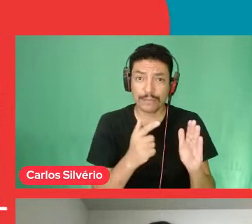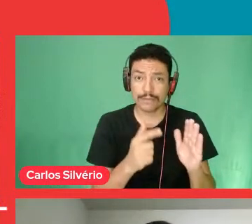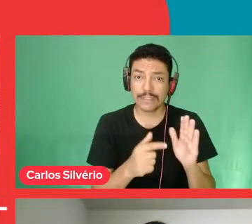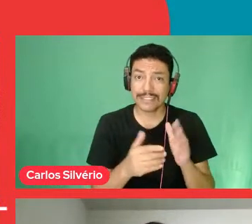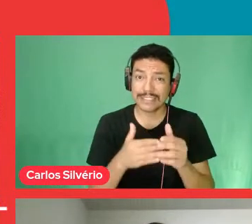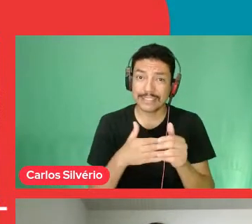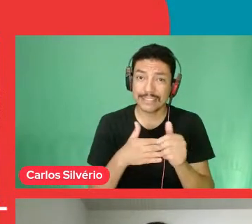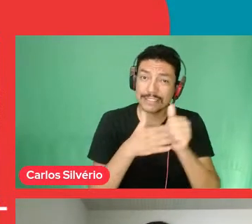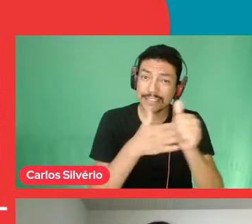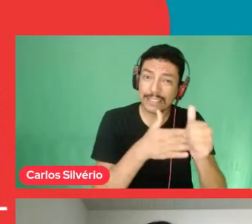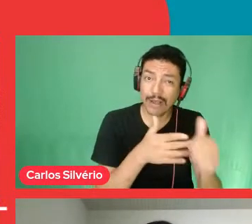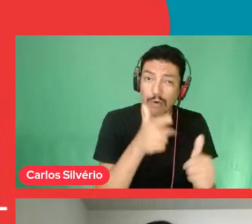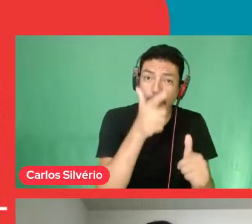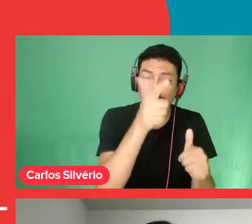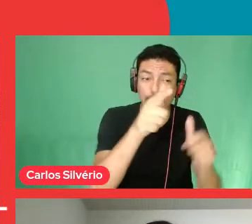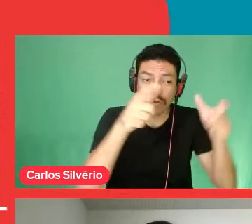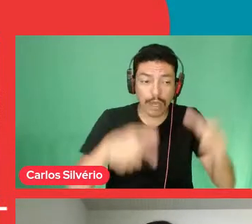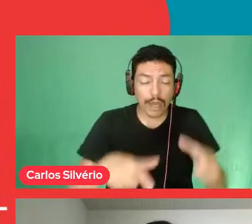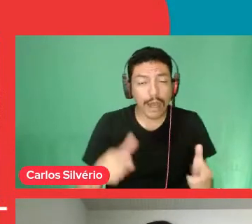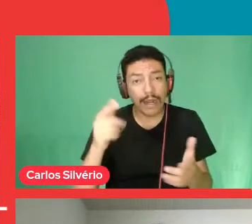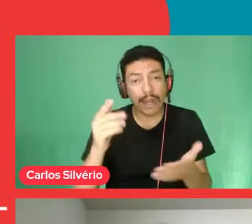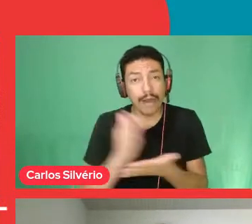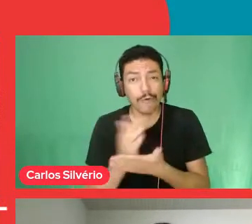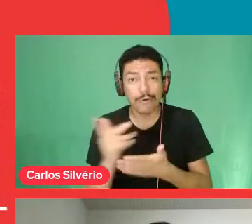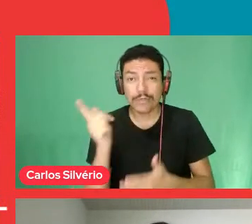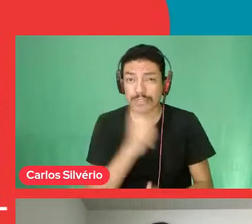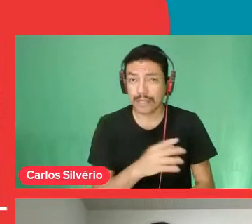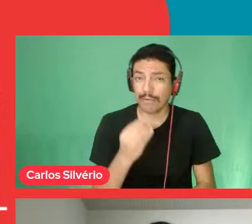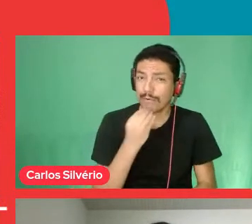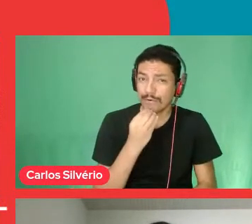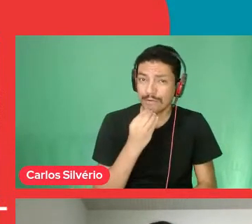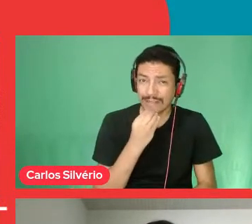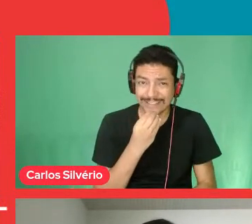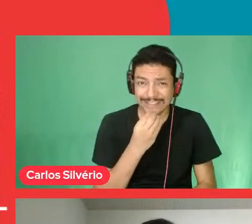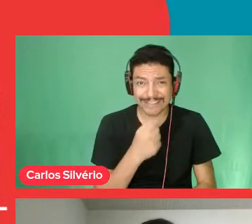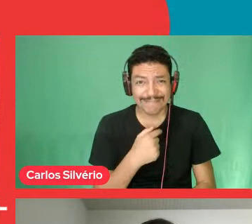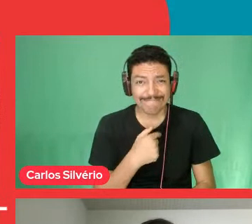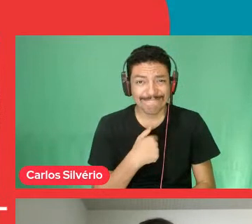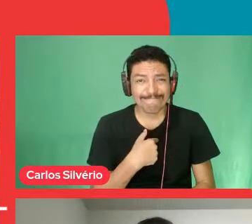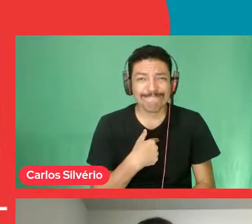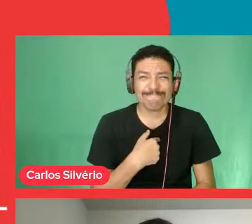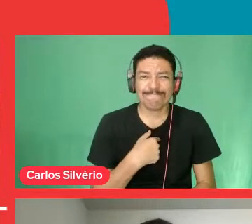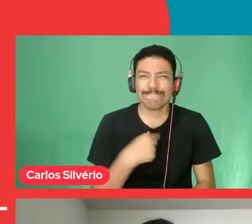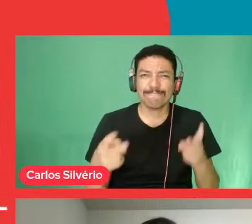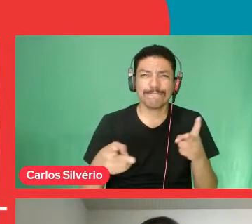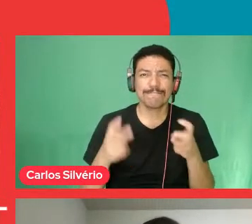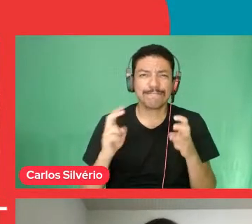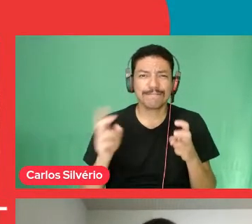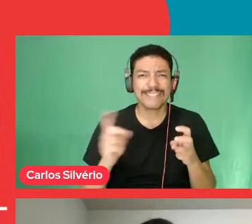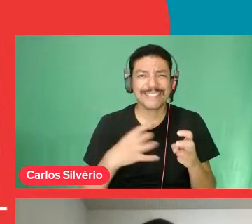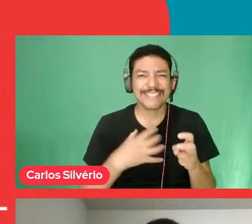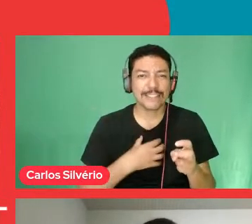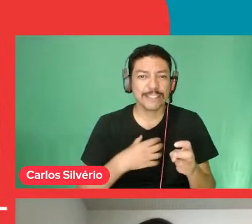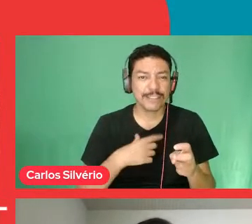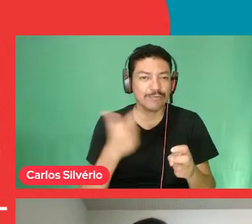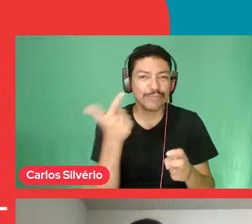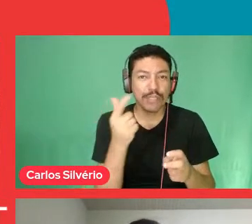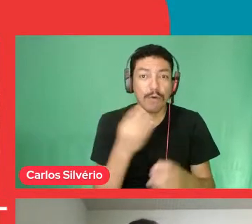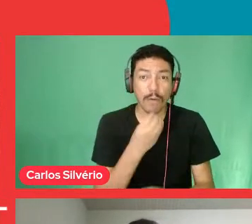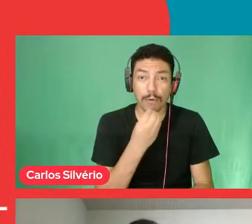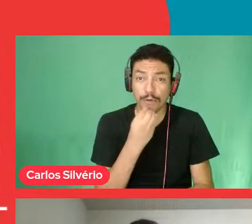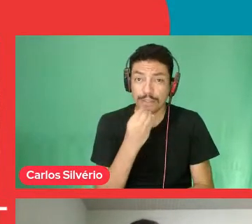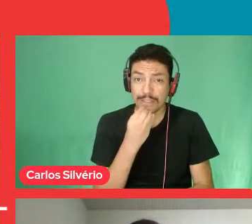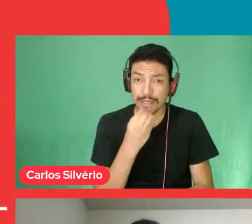na malemolência alguma oportunidade, e eu não me vi nessa oportunidade, eu